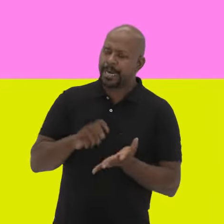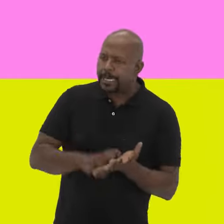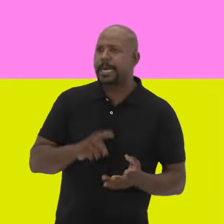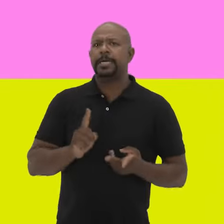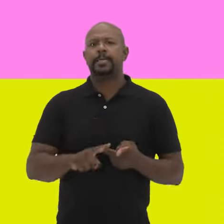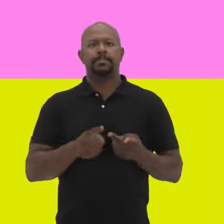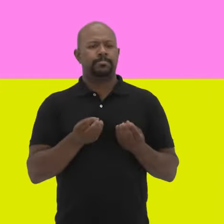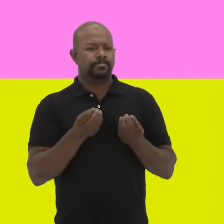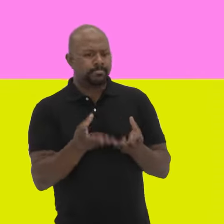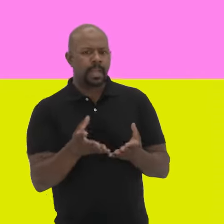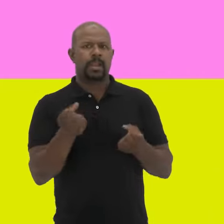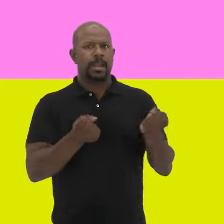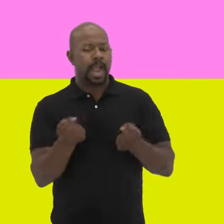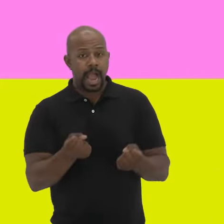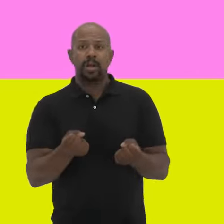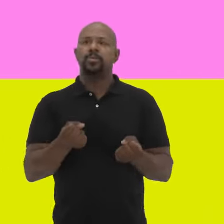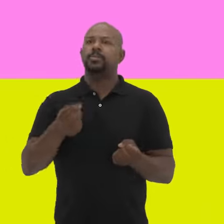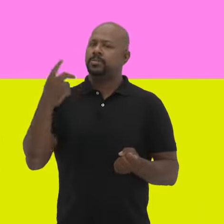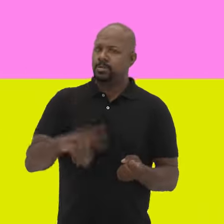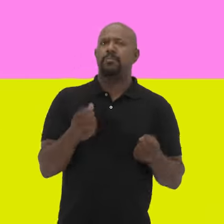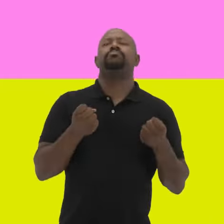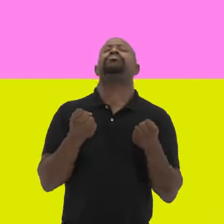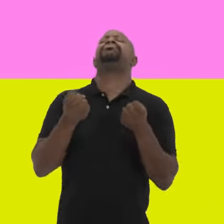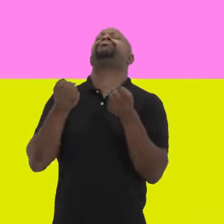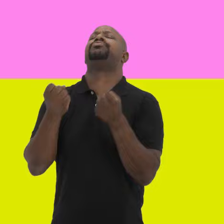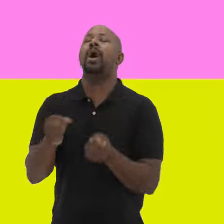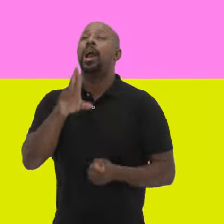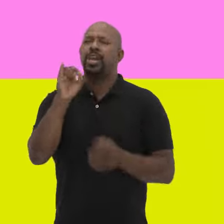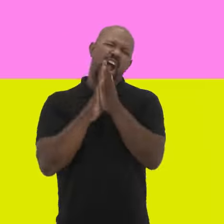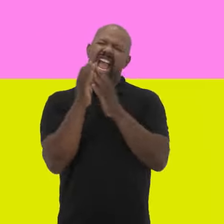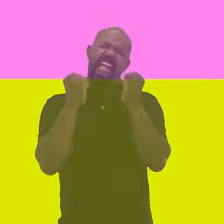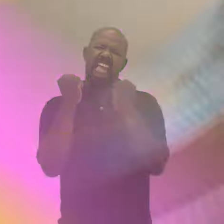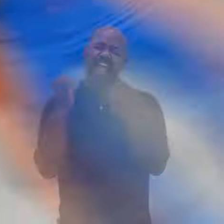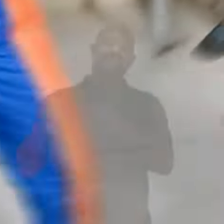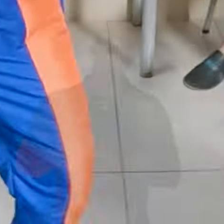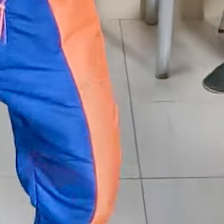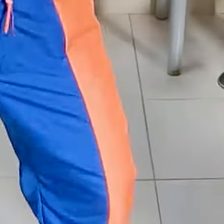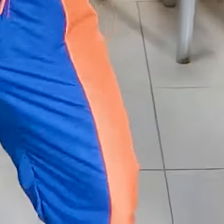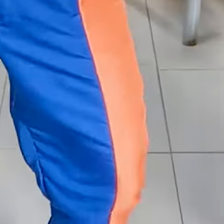pra poder pegar o carro e pra poder ir pro Rio!